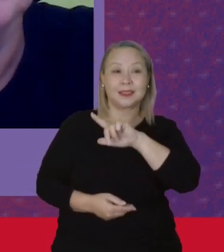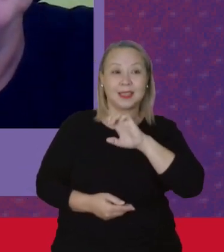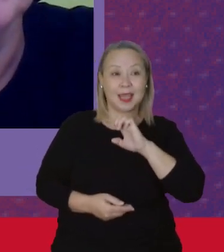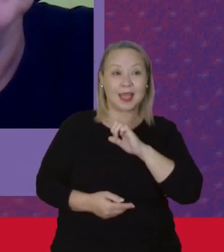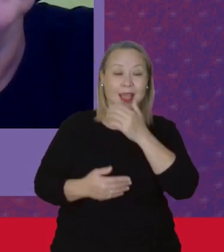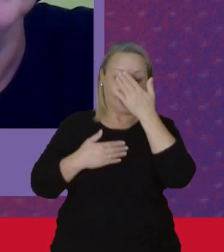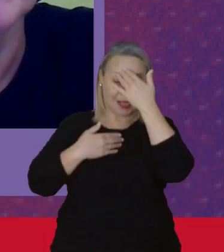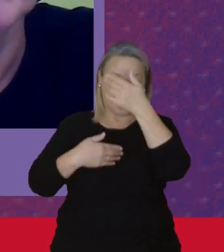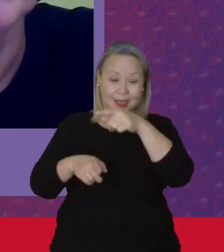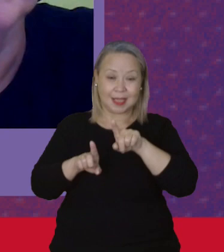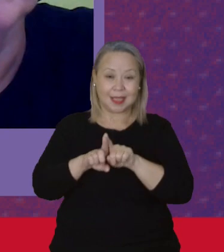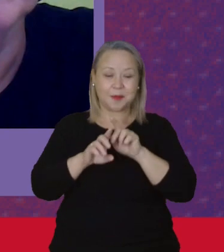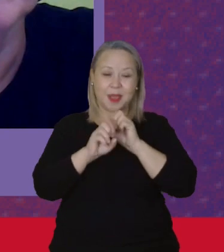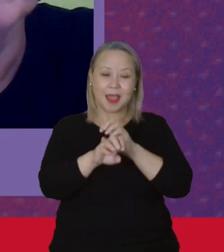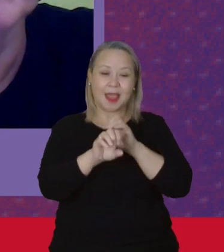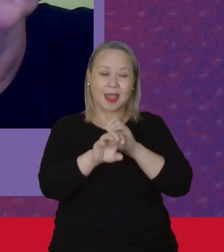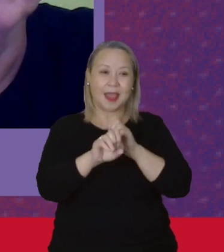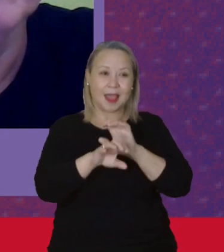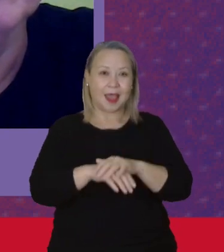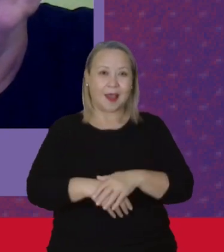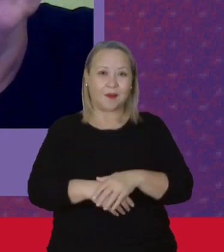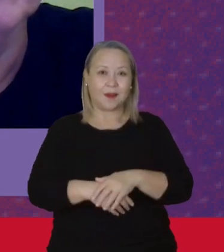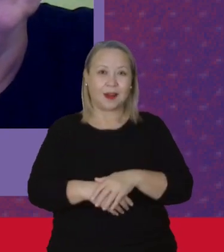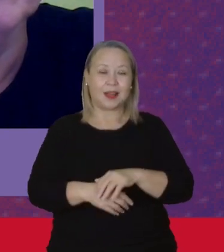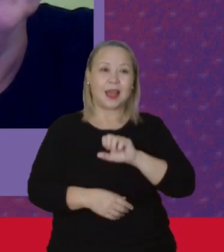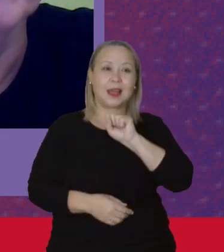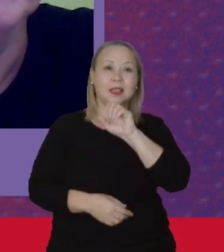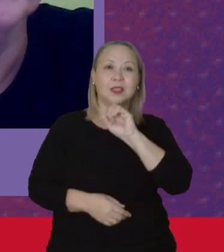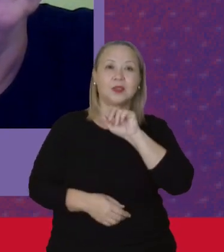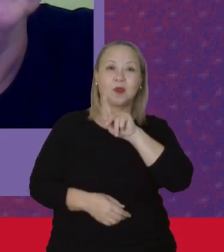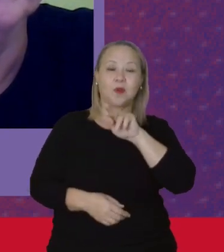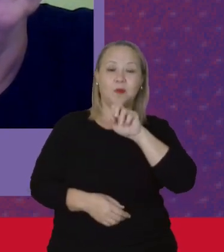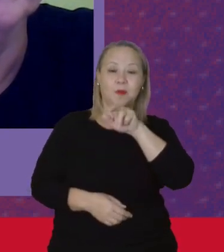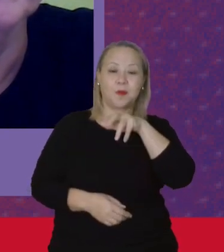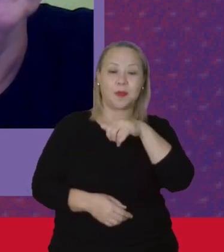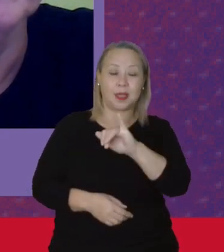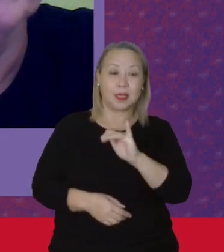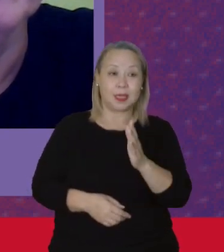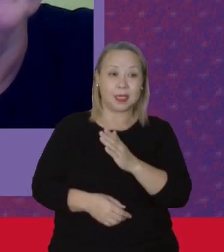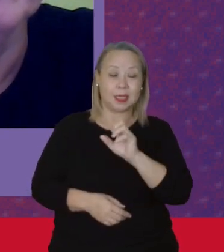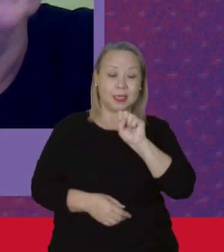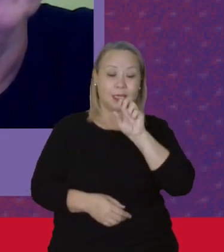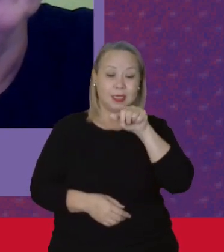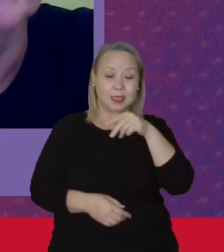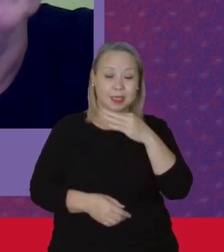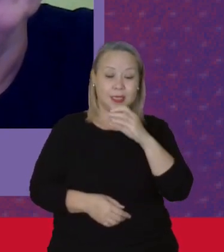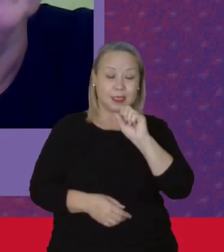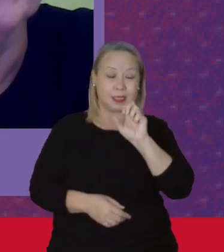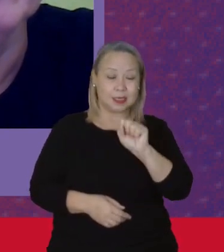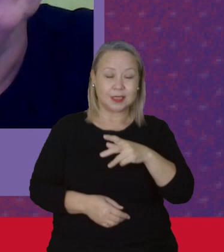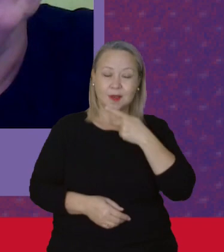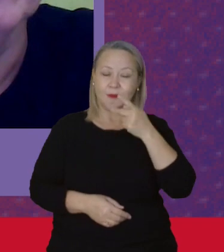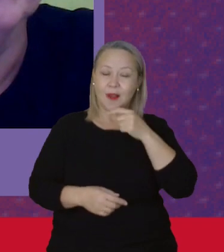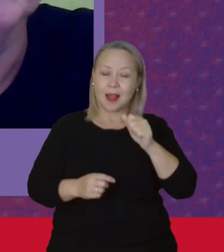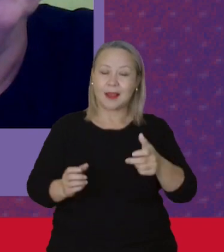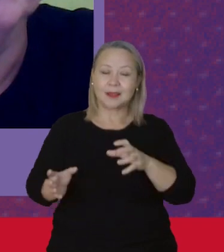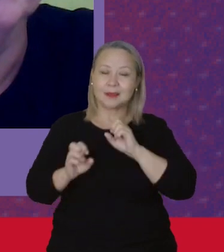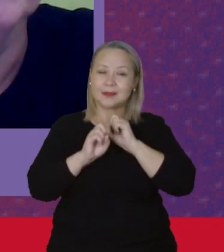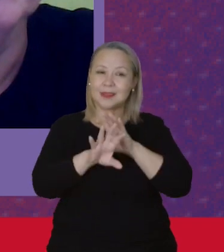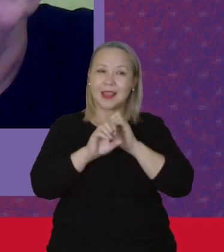também a aula da Chopeli Santos, dizer que esse bloco foi incrível, acho